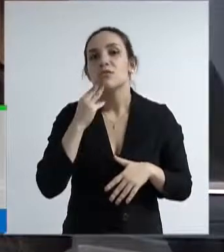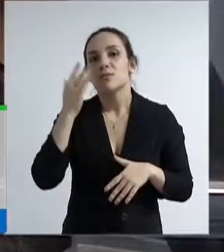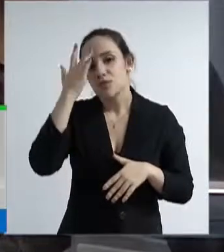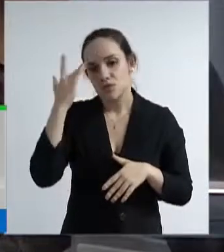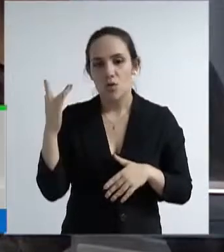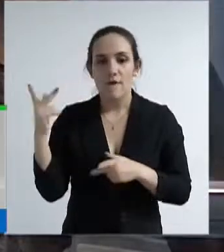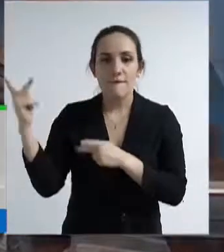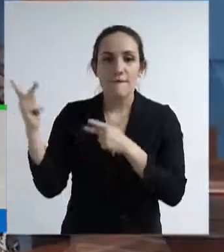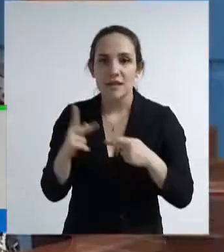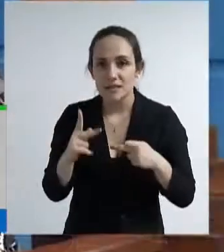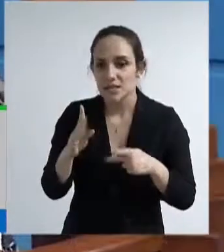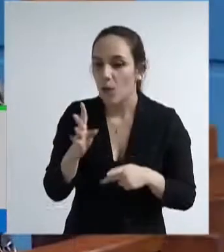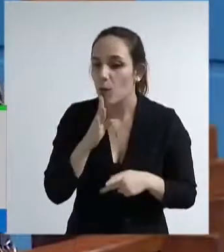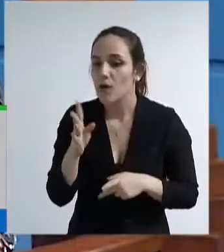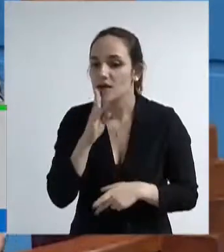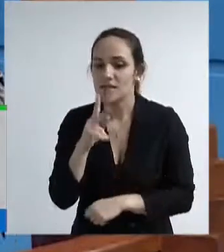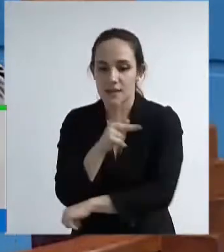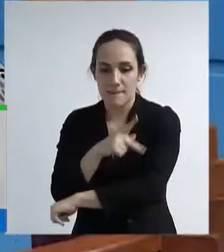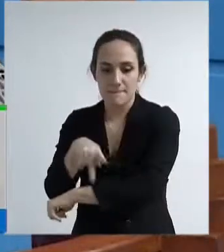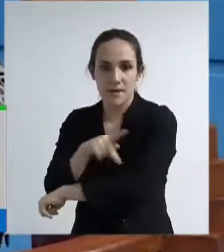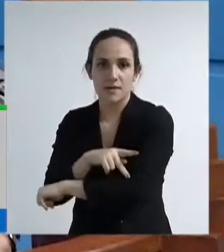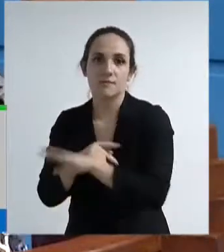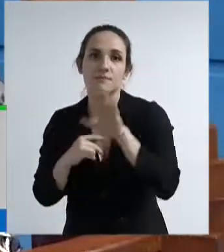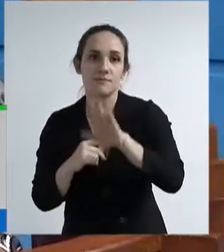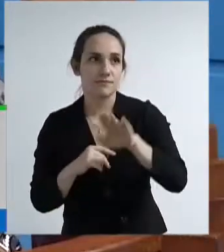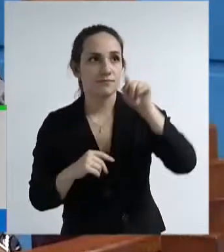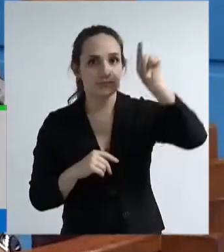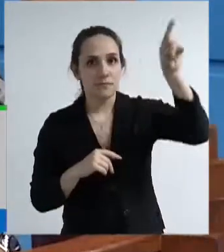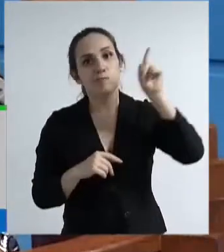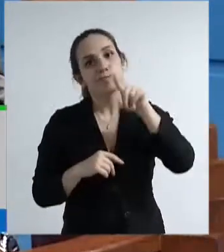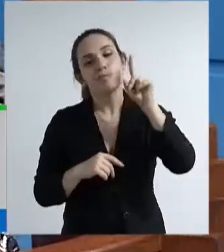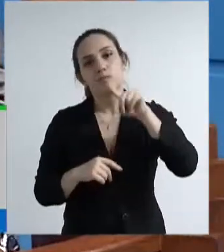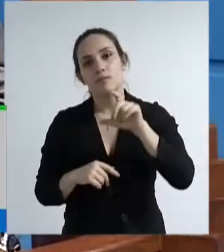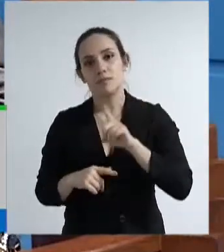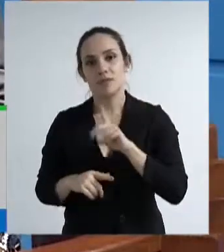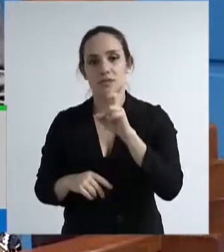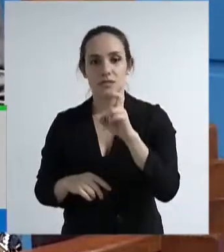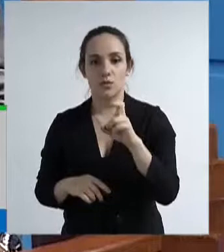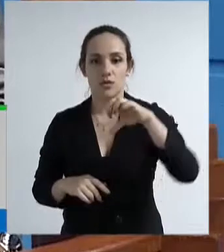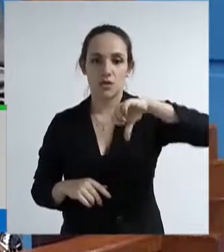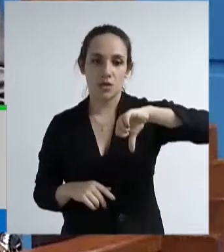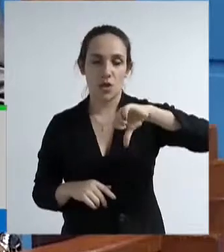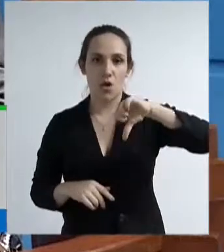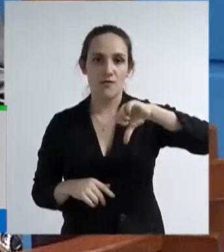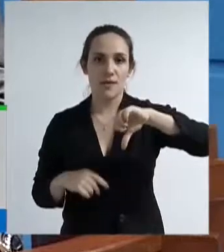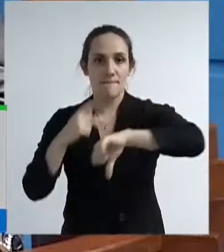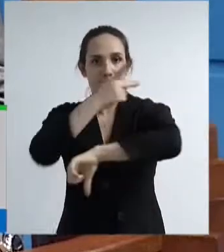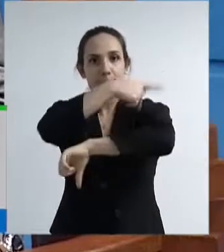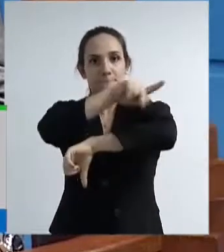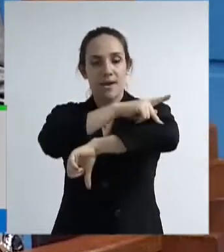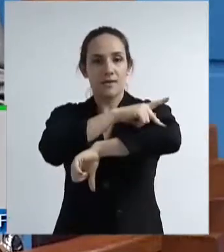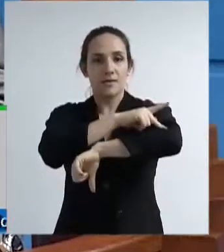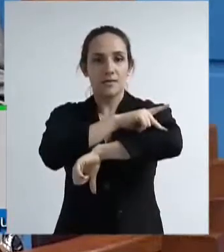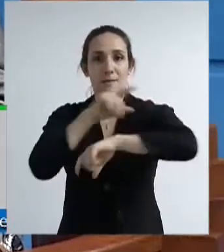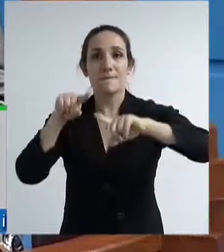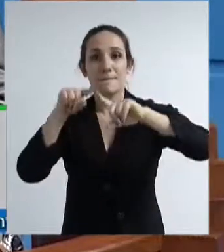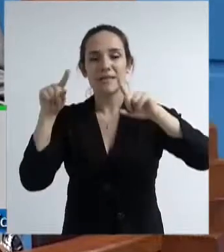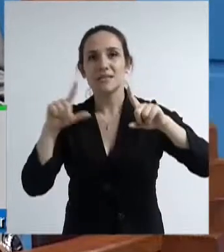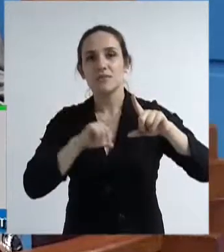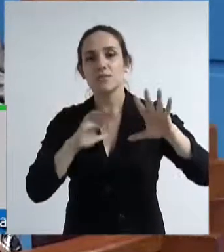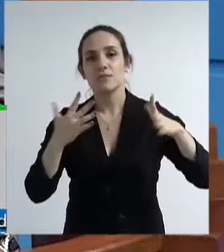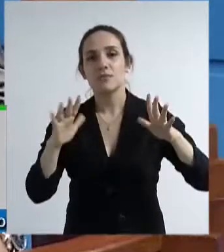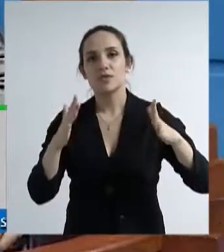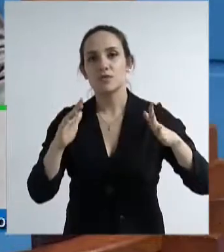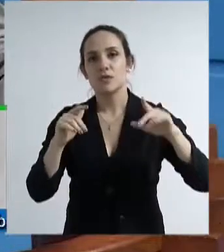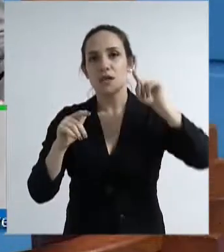de visitantes. Os Estados Unidos possuem 59 parques e, pasmem, eles receberam, no